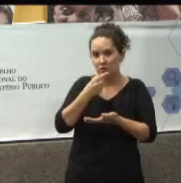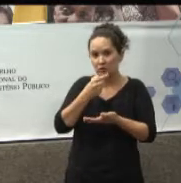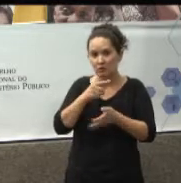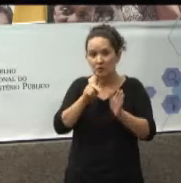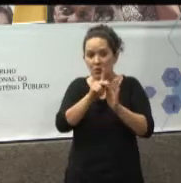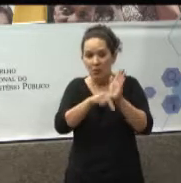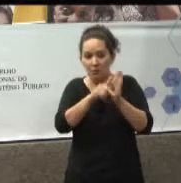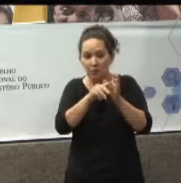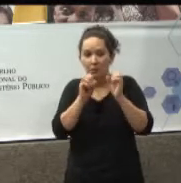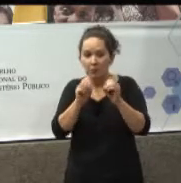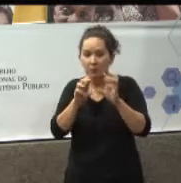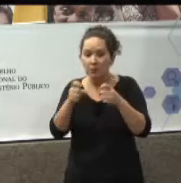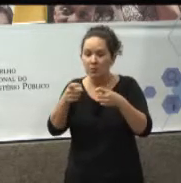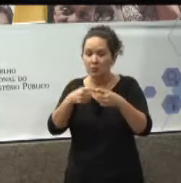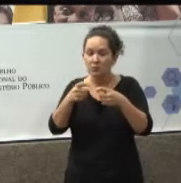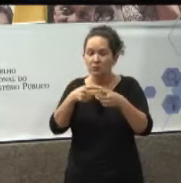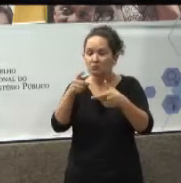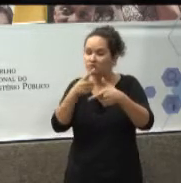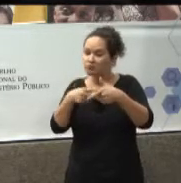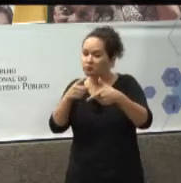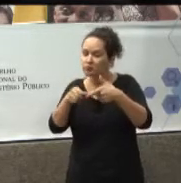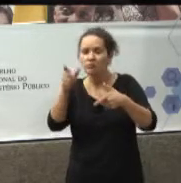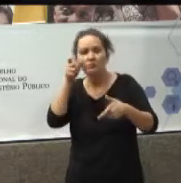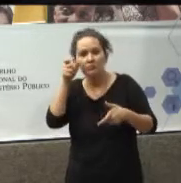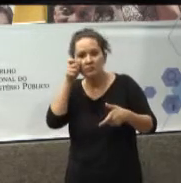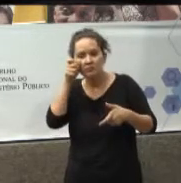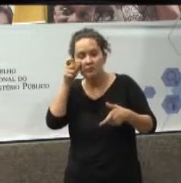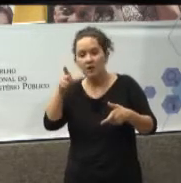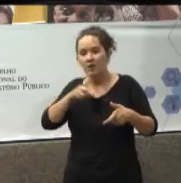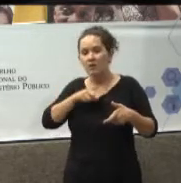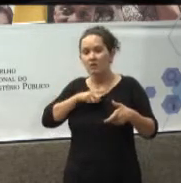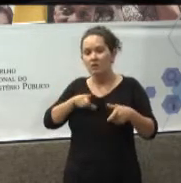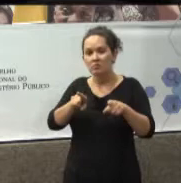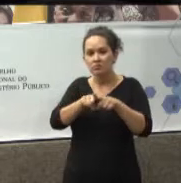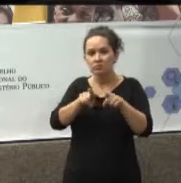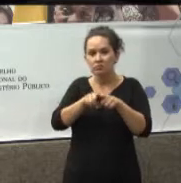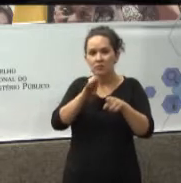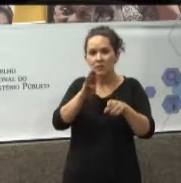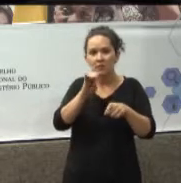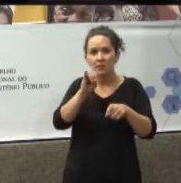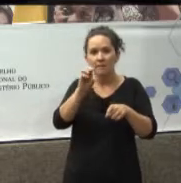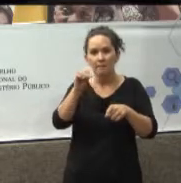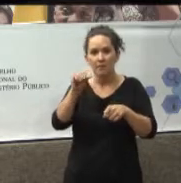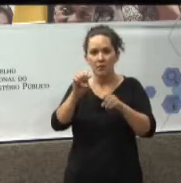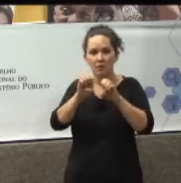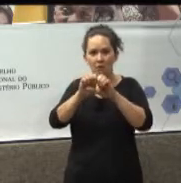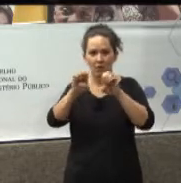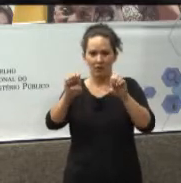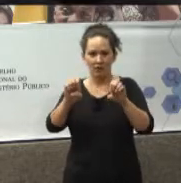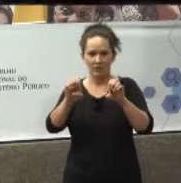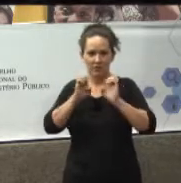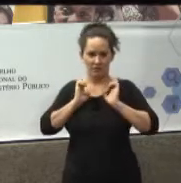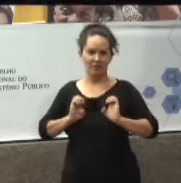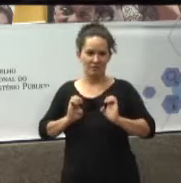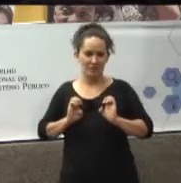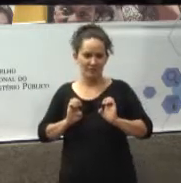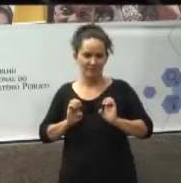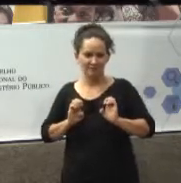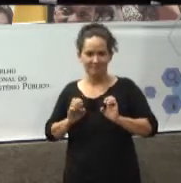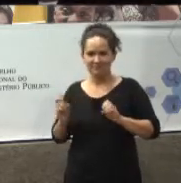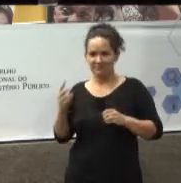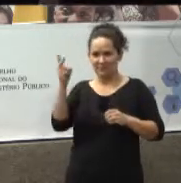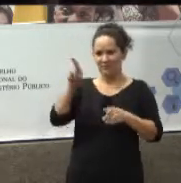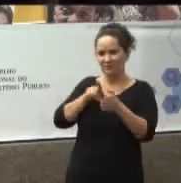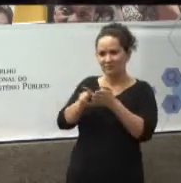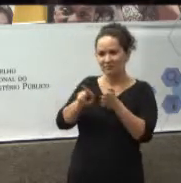educação médica falando sobre conflito de interesse nós temos a bioética fazendo essa discussão do valor da pesquisa onde a indústria